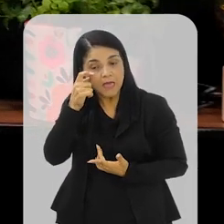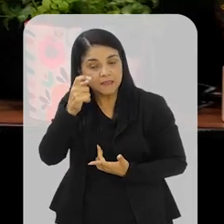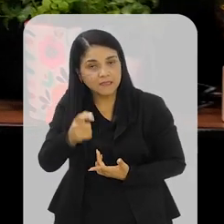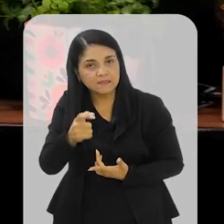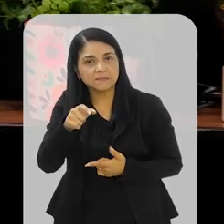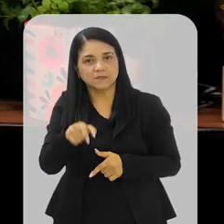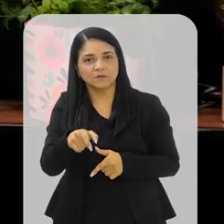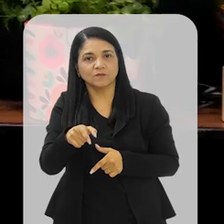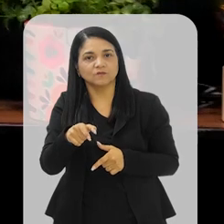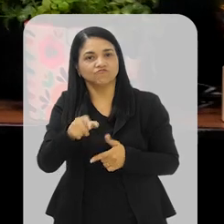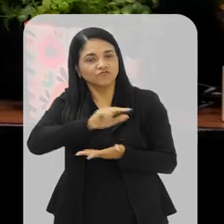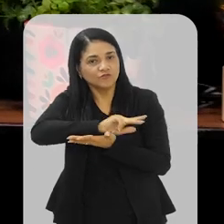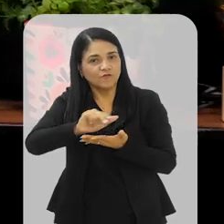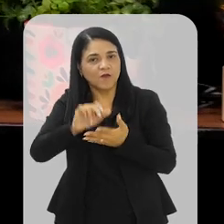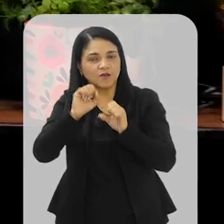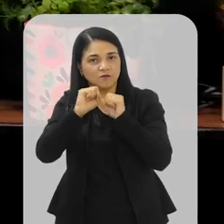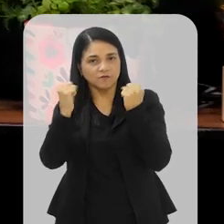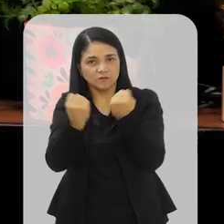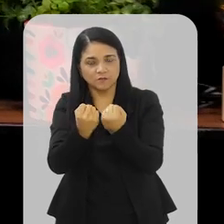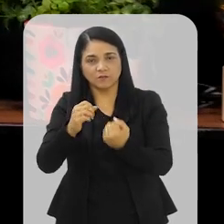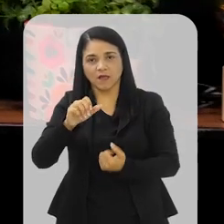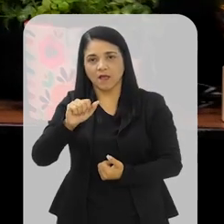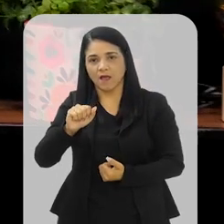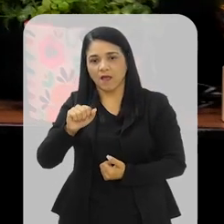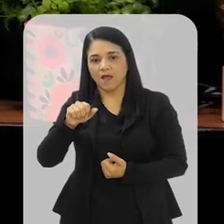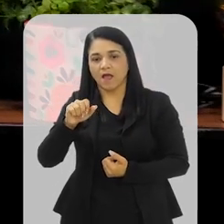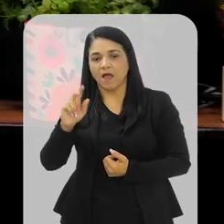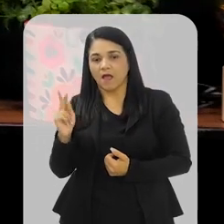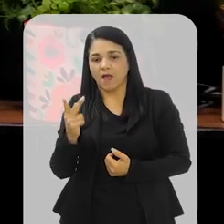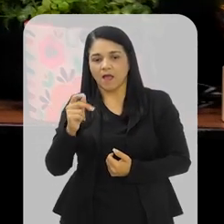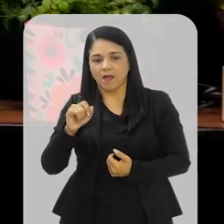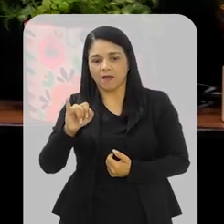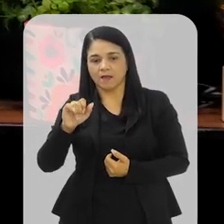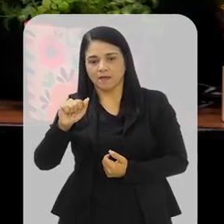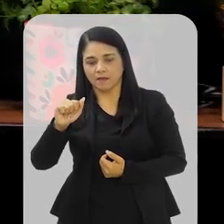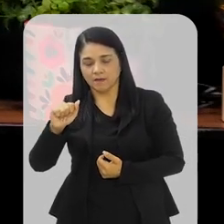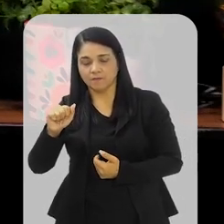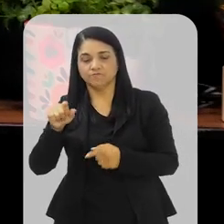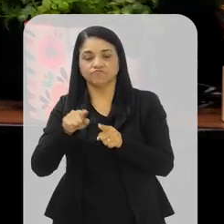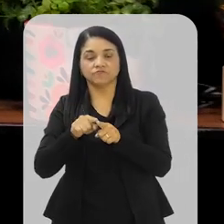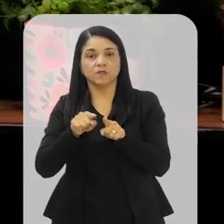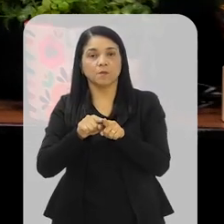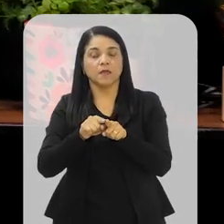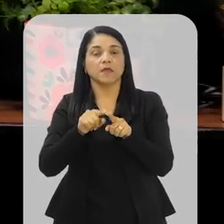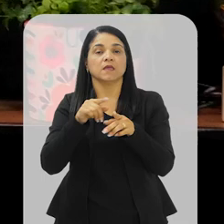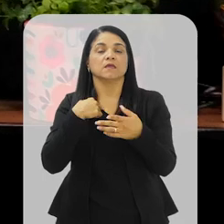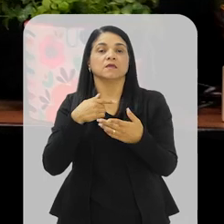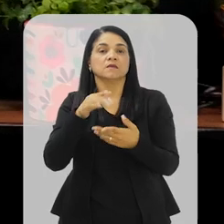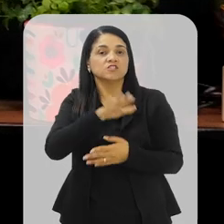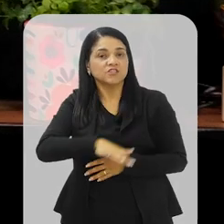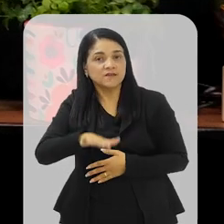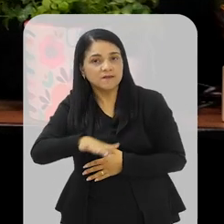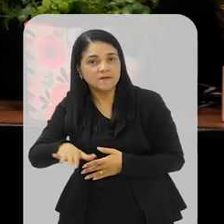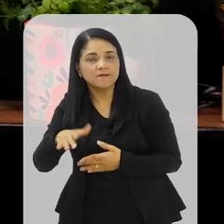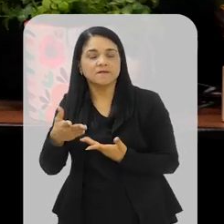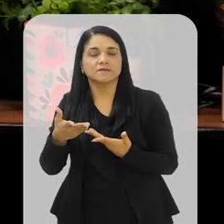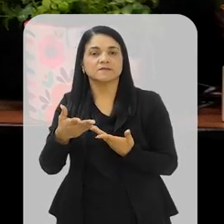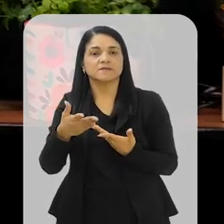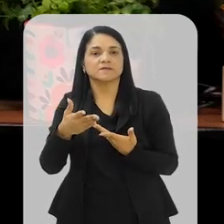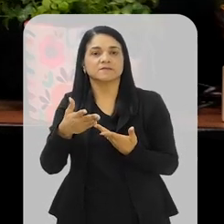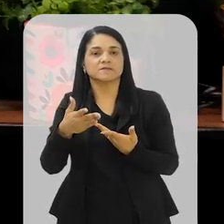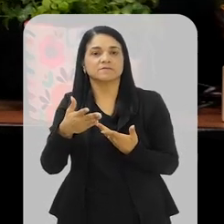recebem atenção através por exemplo de várias Convenções da aia sobre adoção internacional subtração Civil de